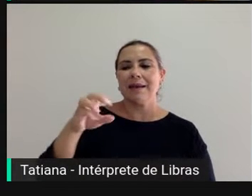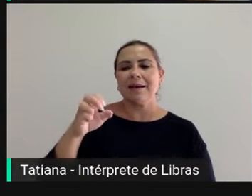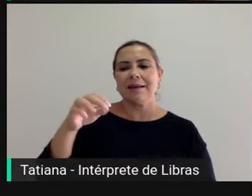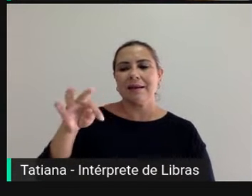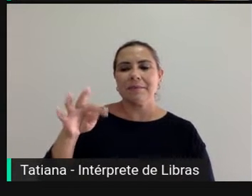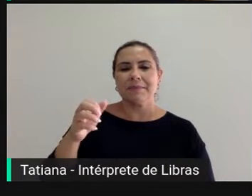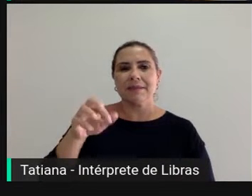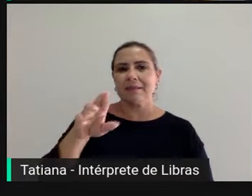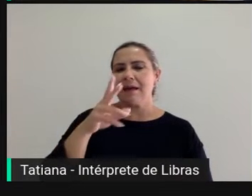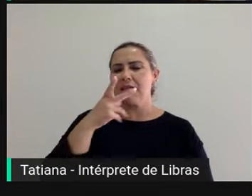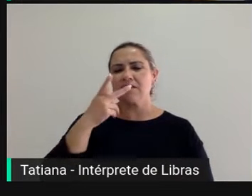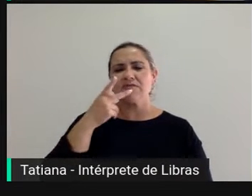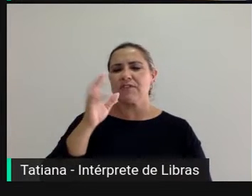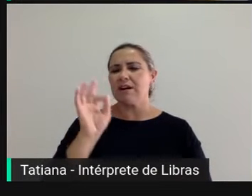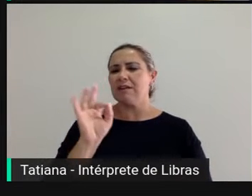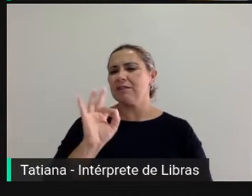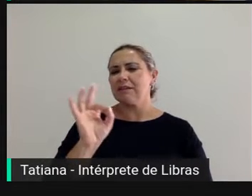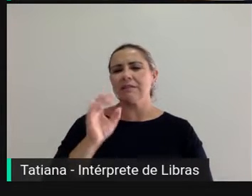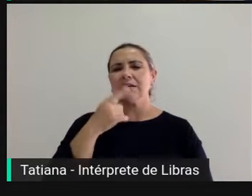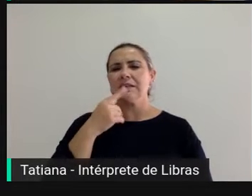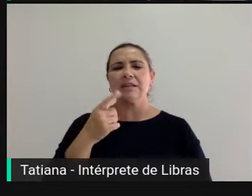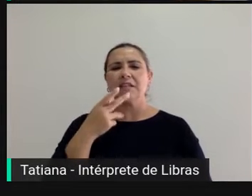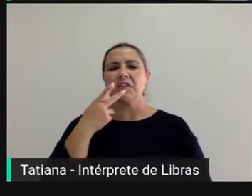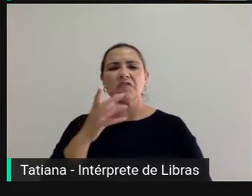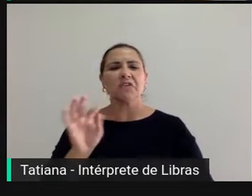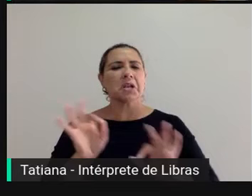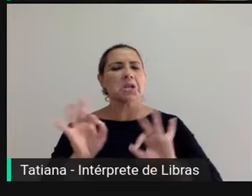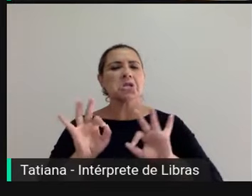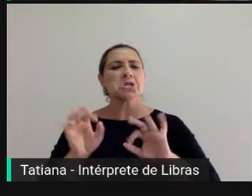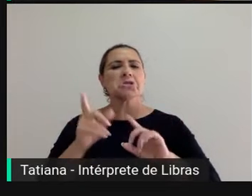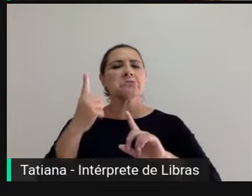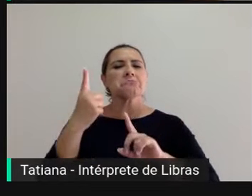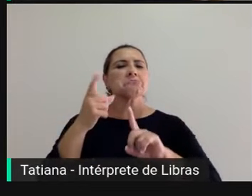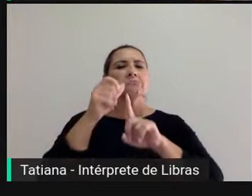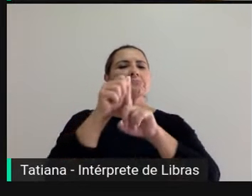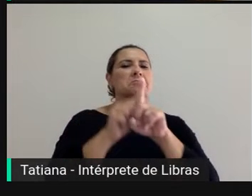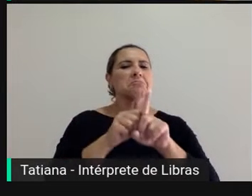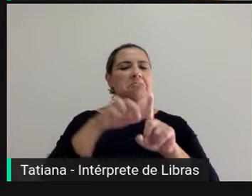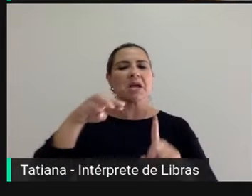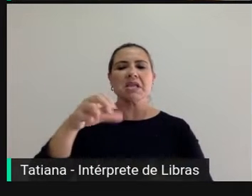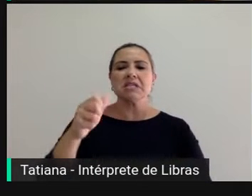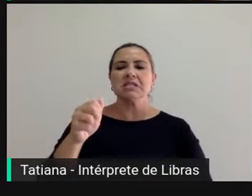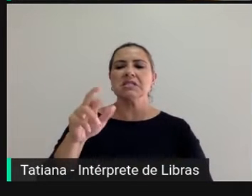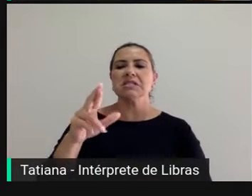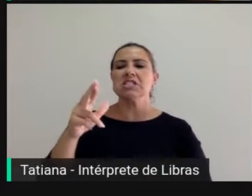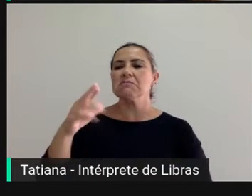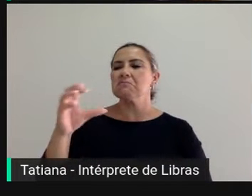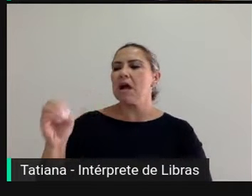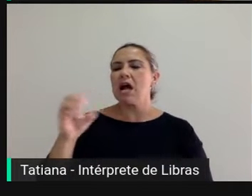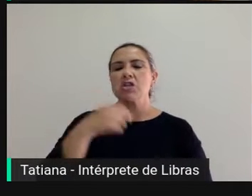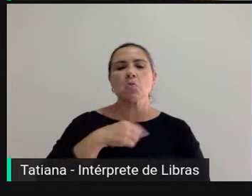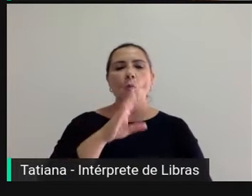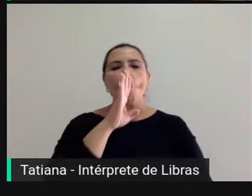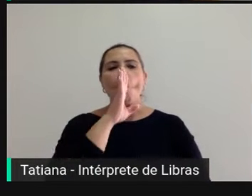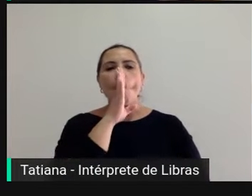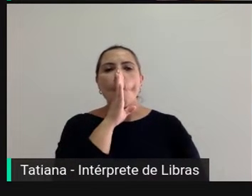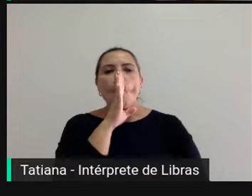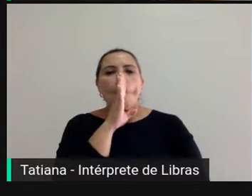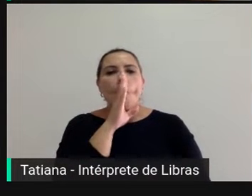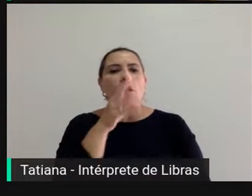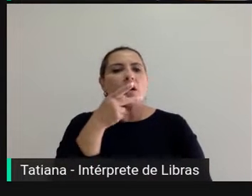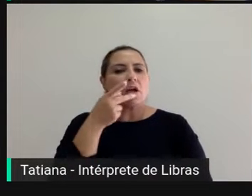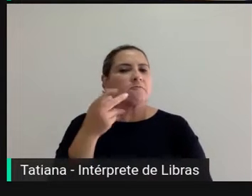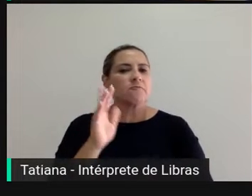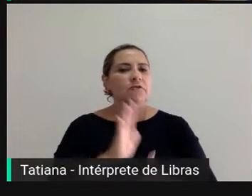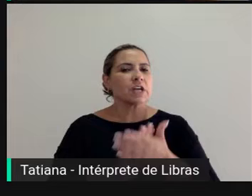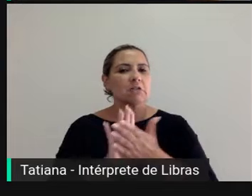tema mulher. Durante o mês de março, né, não tiveram nem aquele padrão, a publicação padrão de parabéns